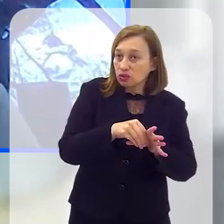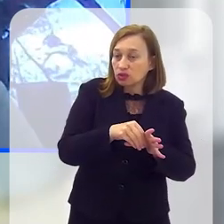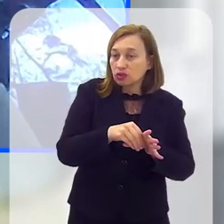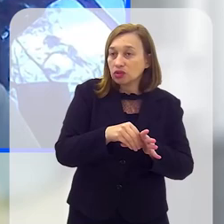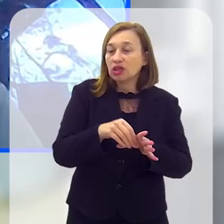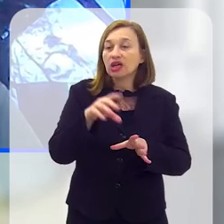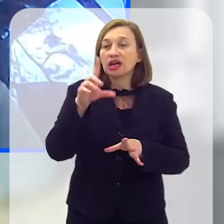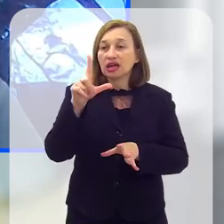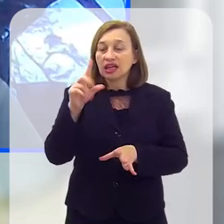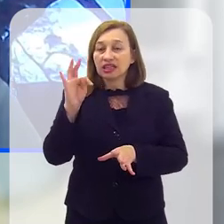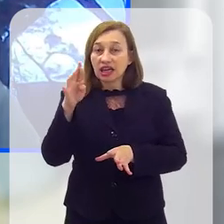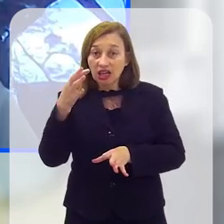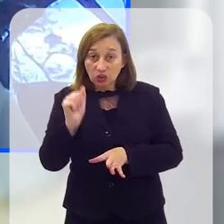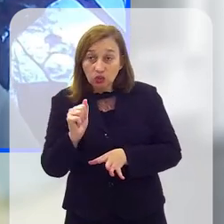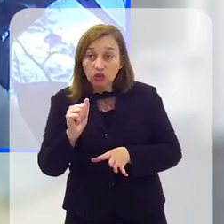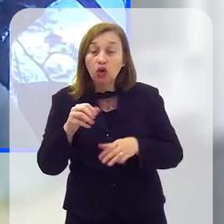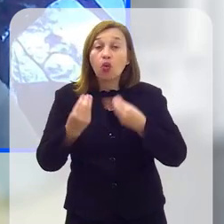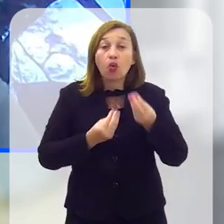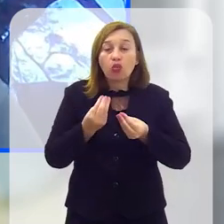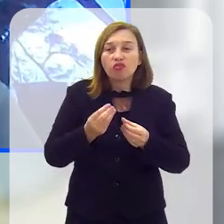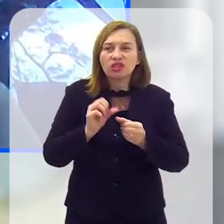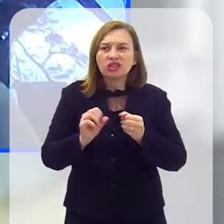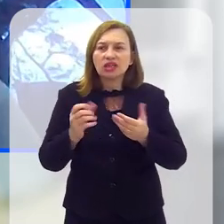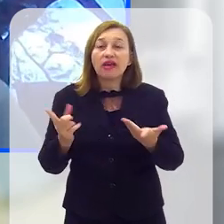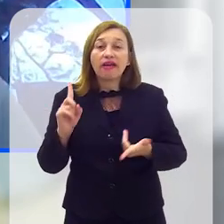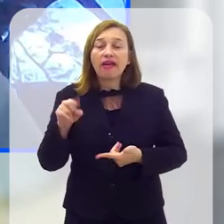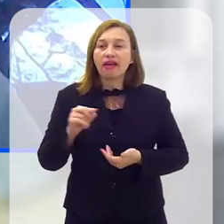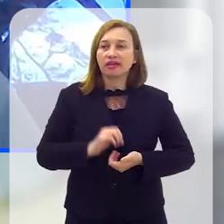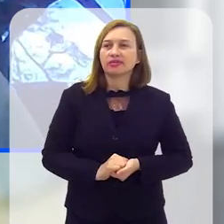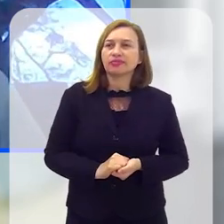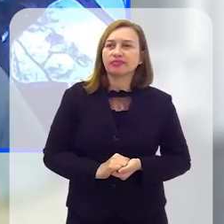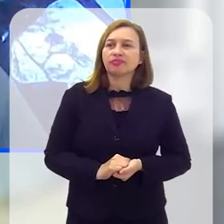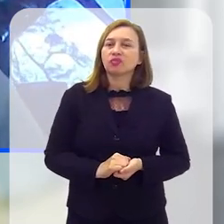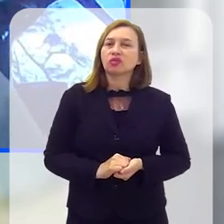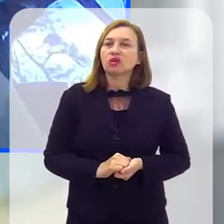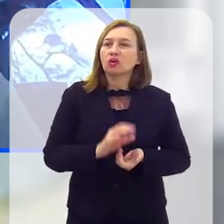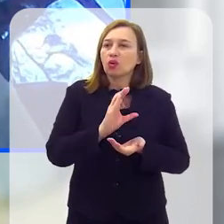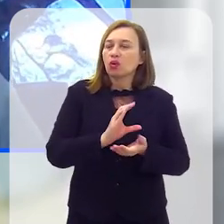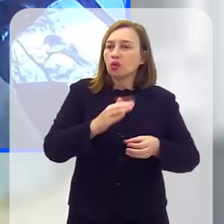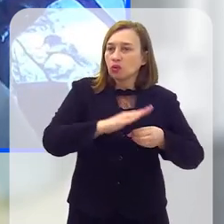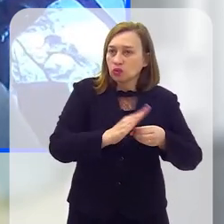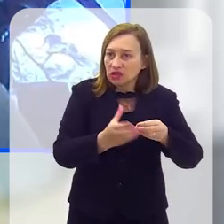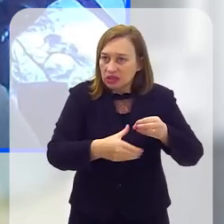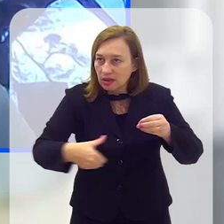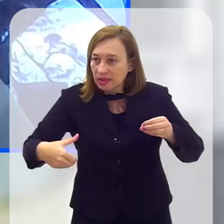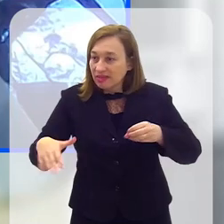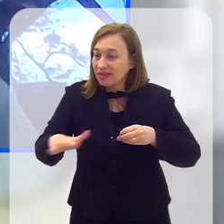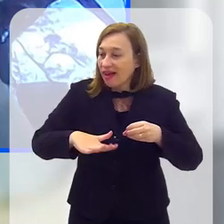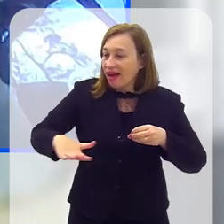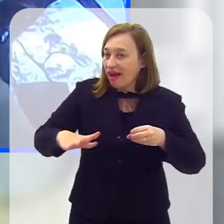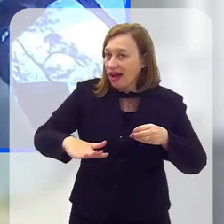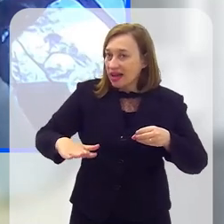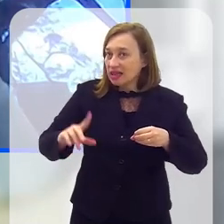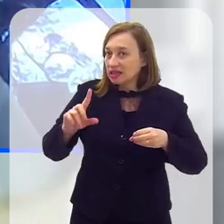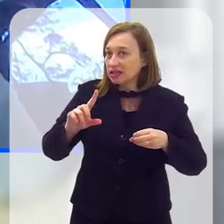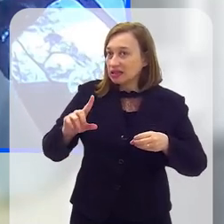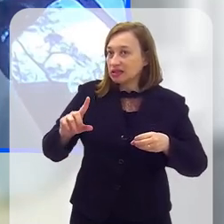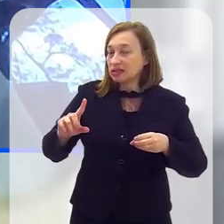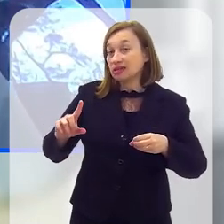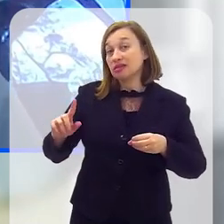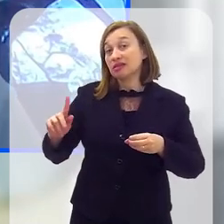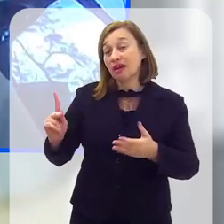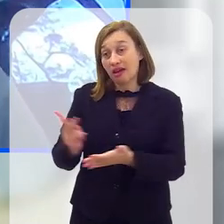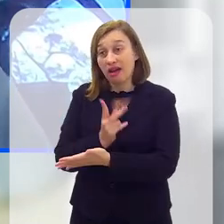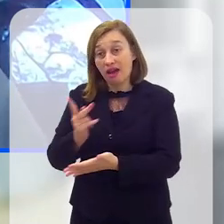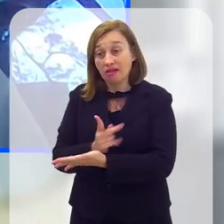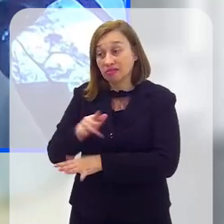como essa questão também das captações de tempo seco, que é a questão do saneamento nas áreas irregulares não urbanizadas, são